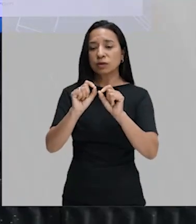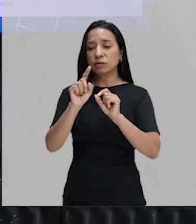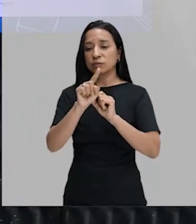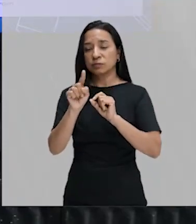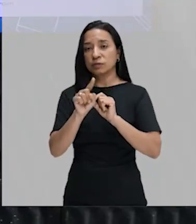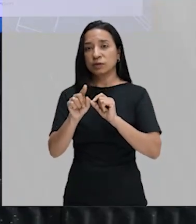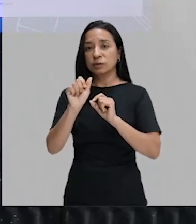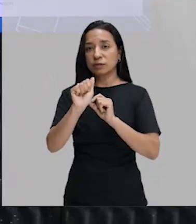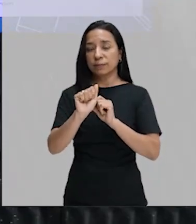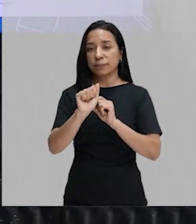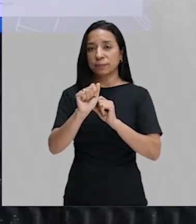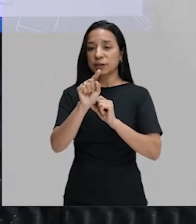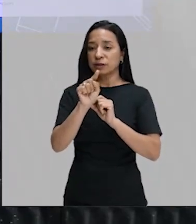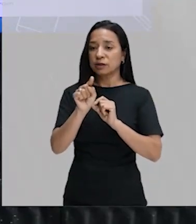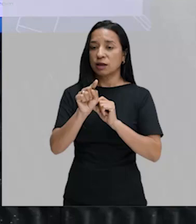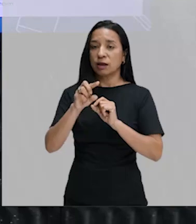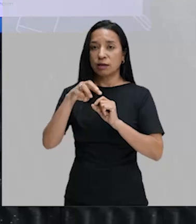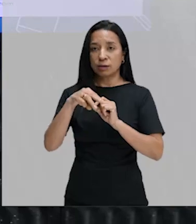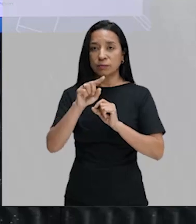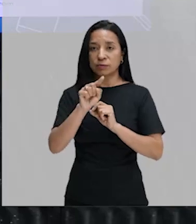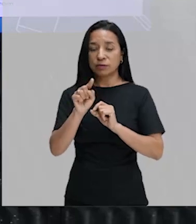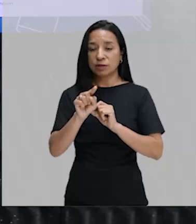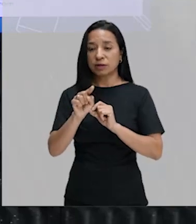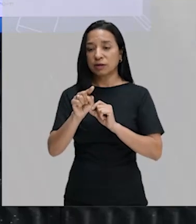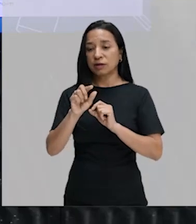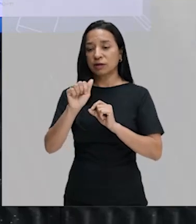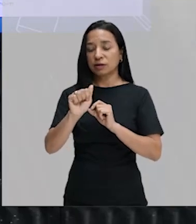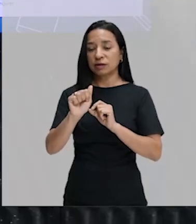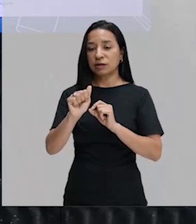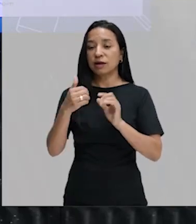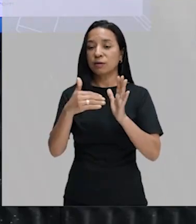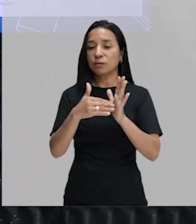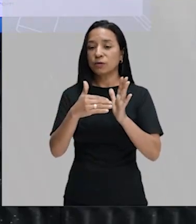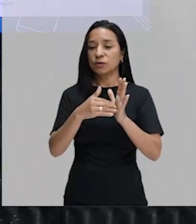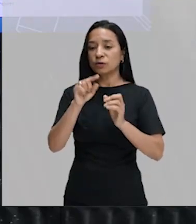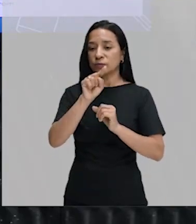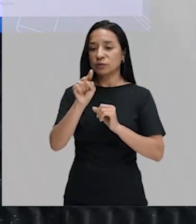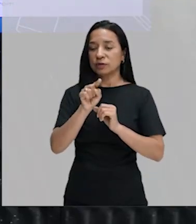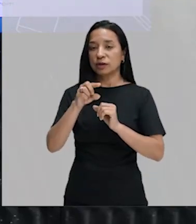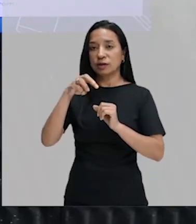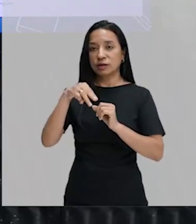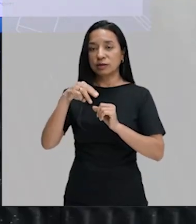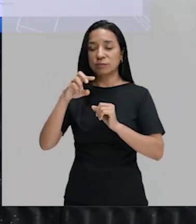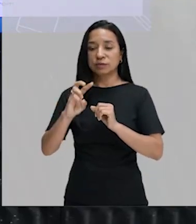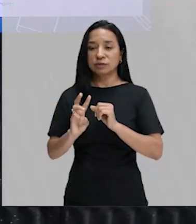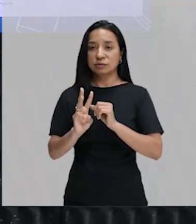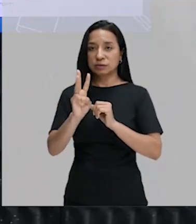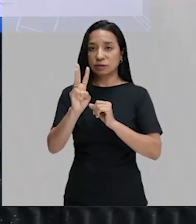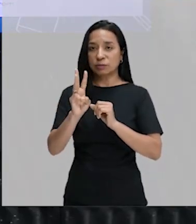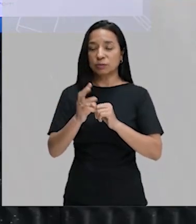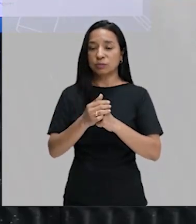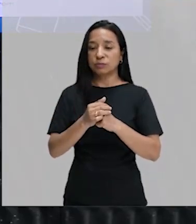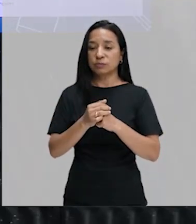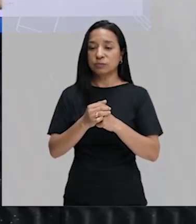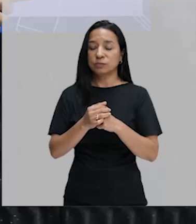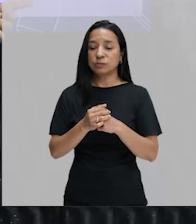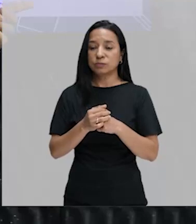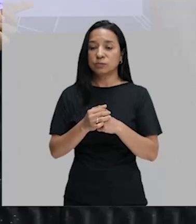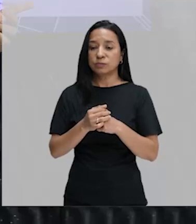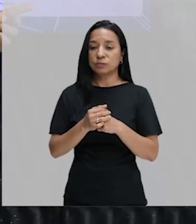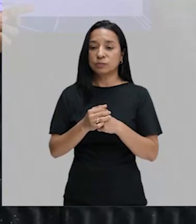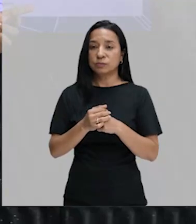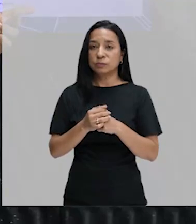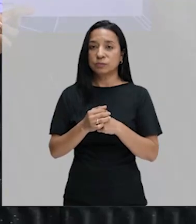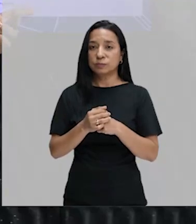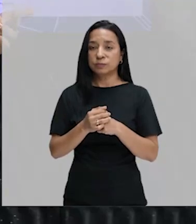ZA. ZMZA. E por último, ZMW. Aqui, ó, ZM com esse W, tá